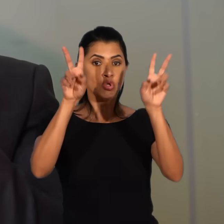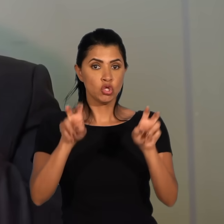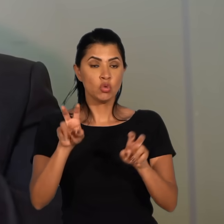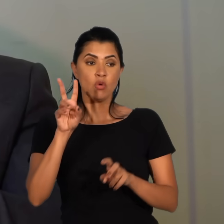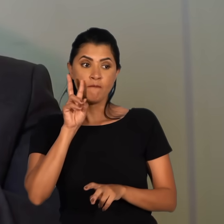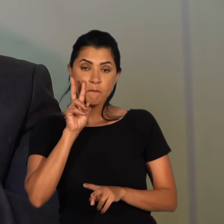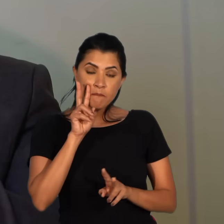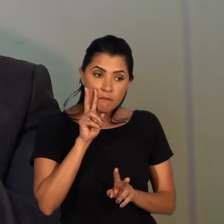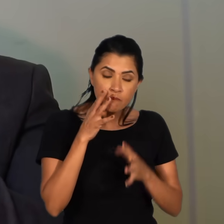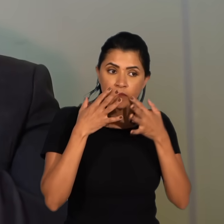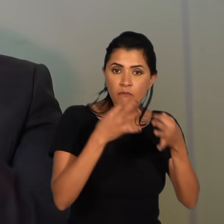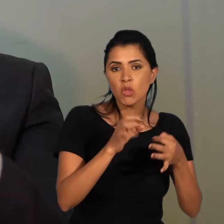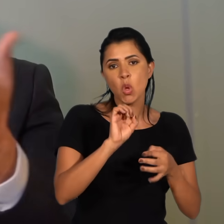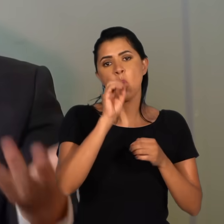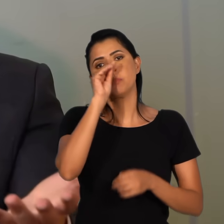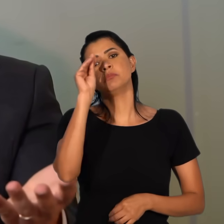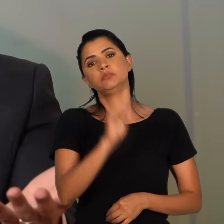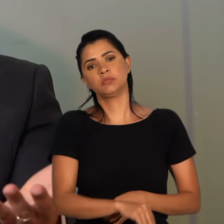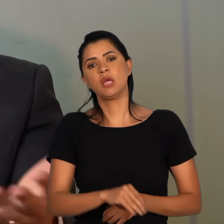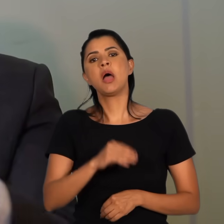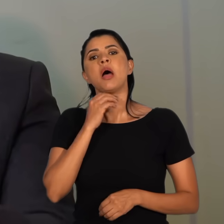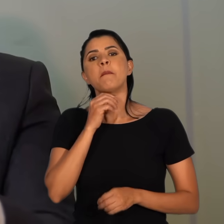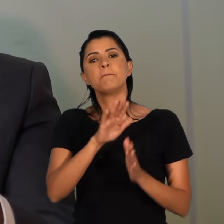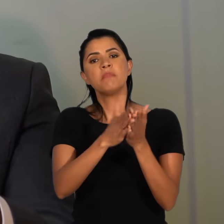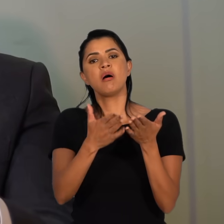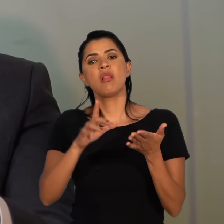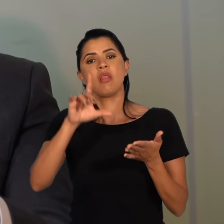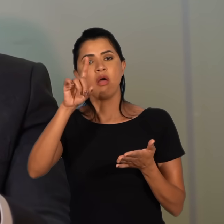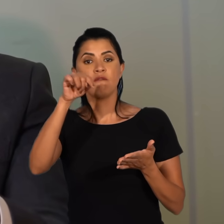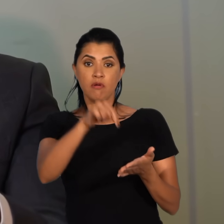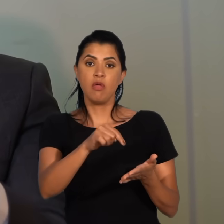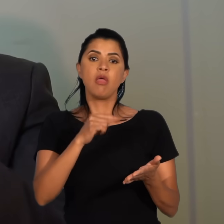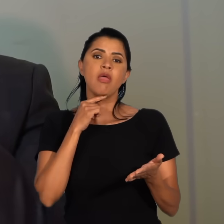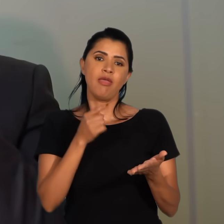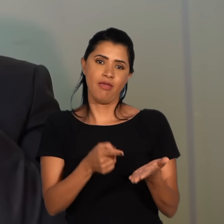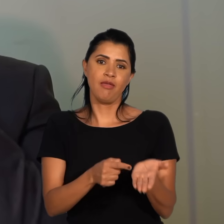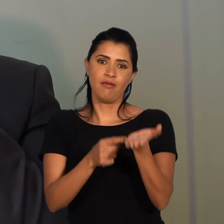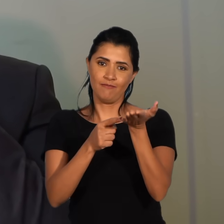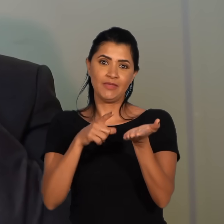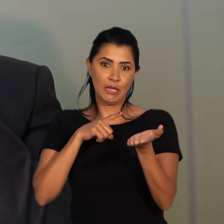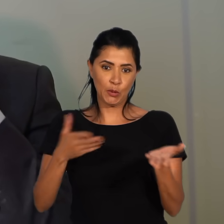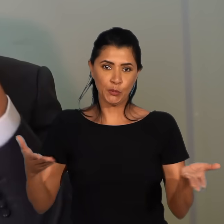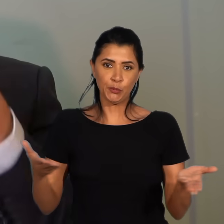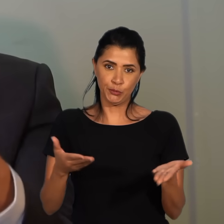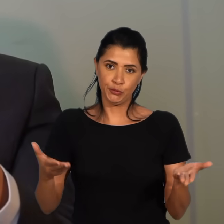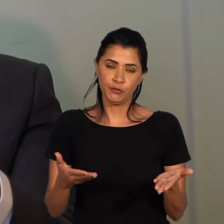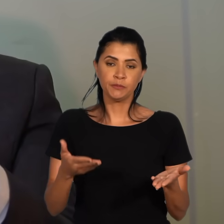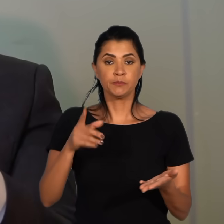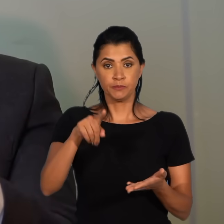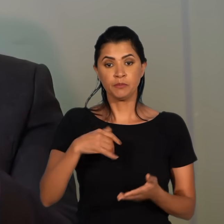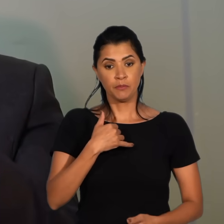ouvindo ou não ouvindo a palavra de Deus que é a voz do senhor através da da Bíblia Sagrada que nós temos hoje né então a